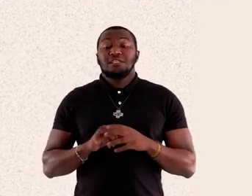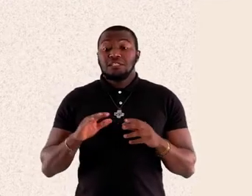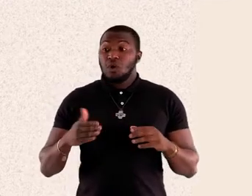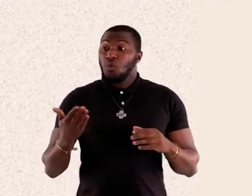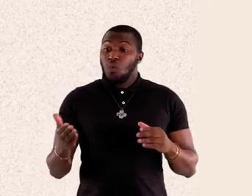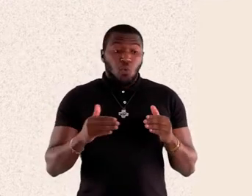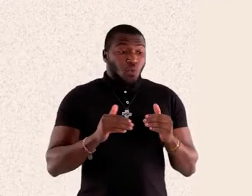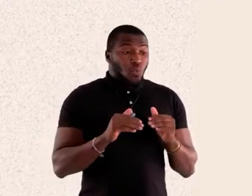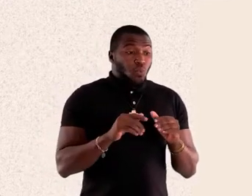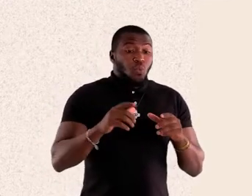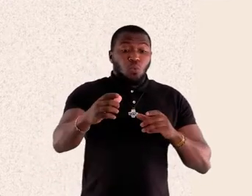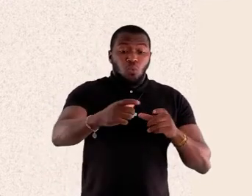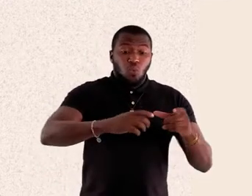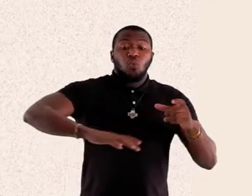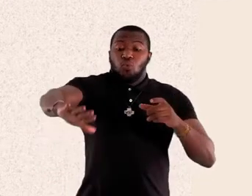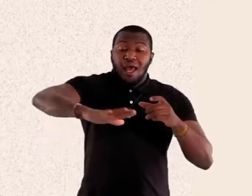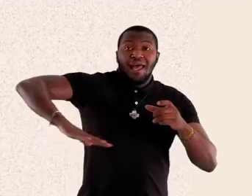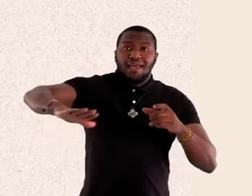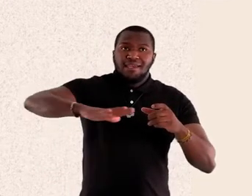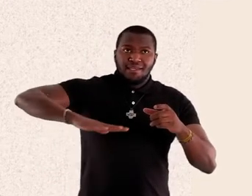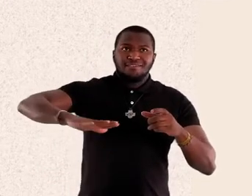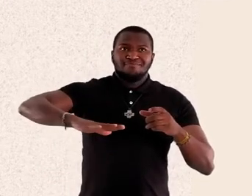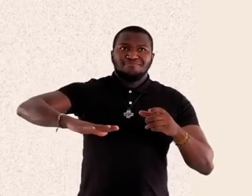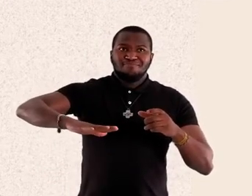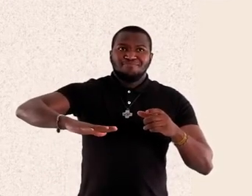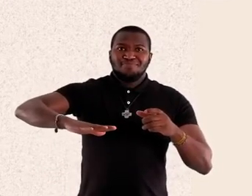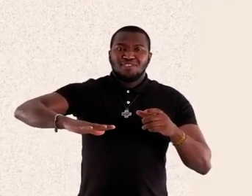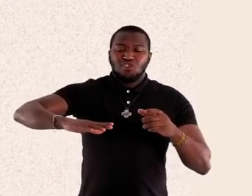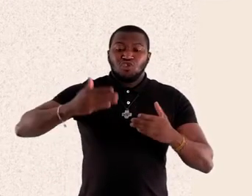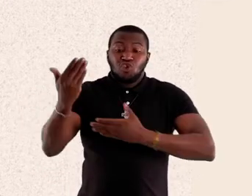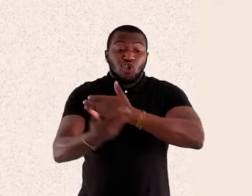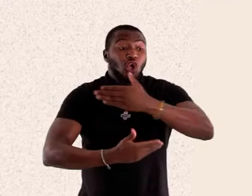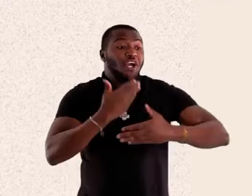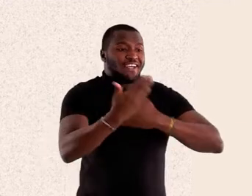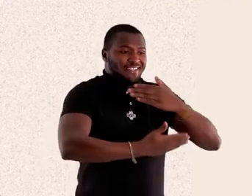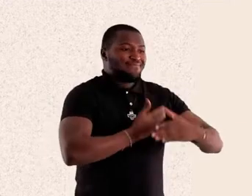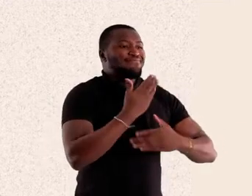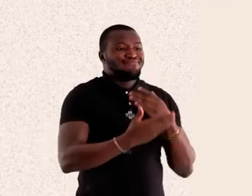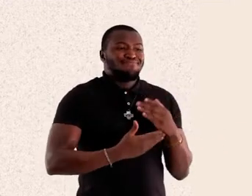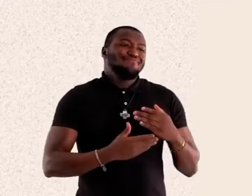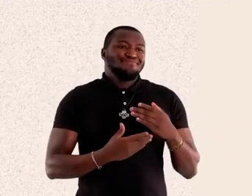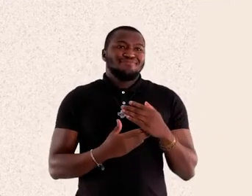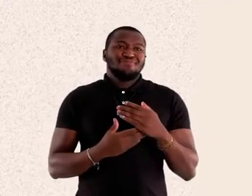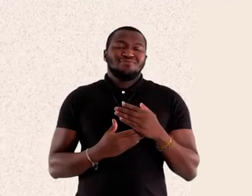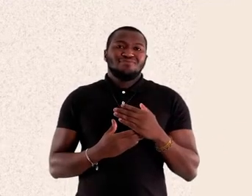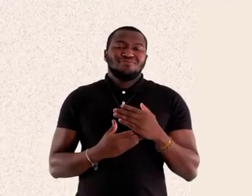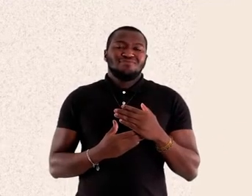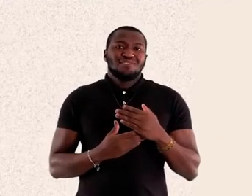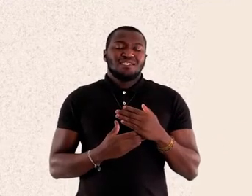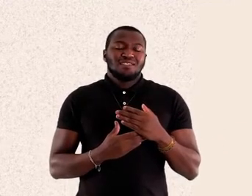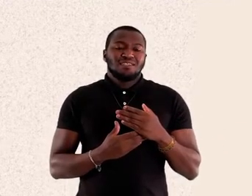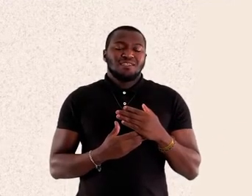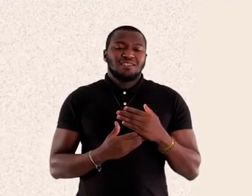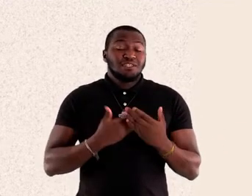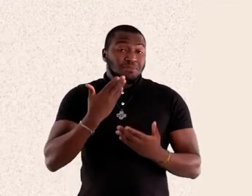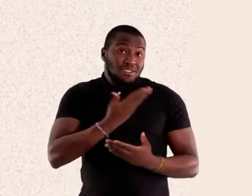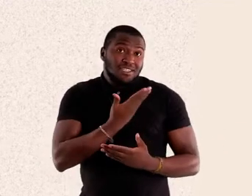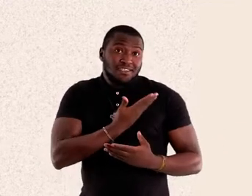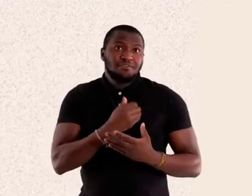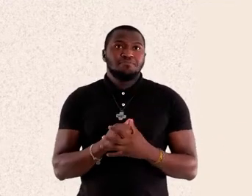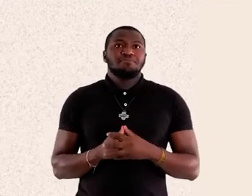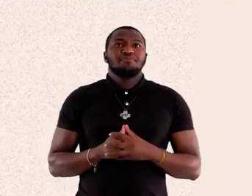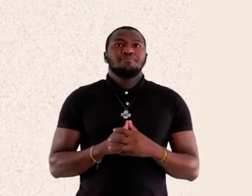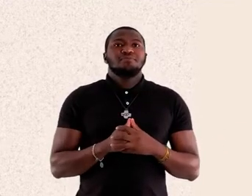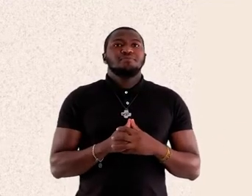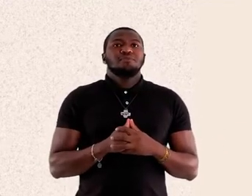espaço de a troca é um espaço em que você pode alimentar ali amizades é